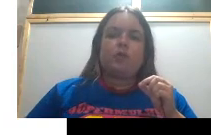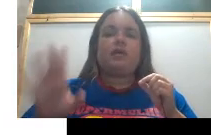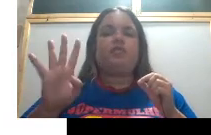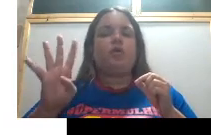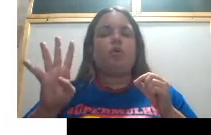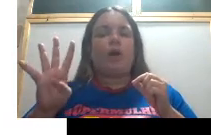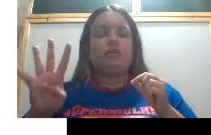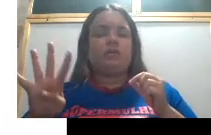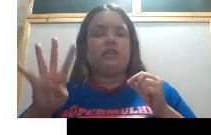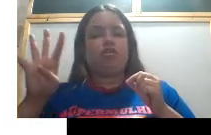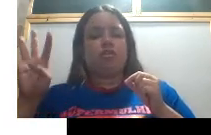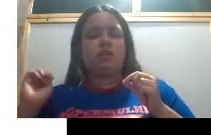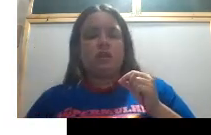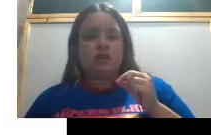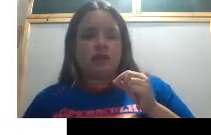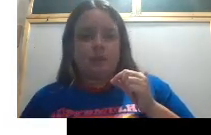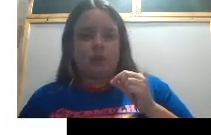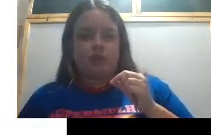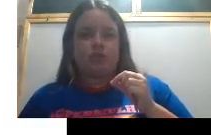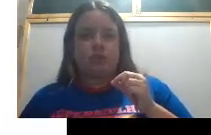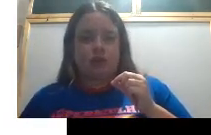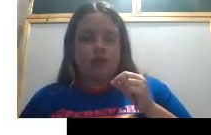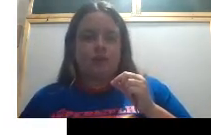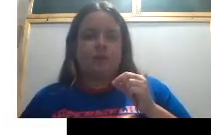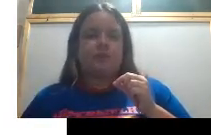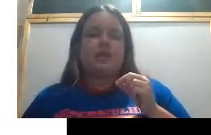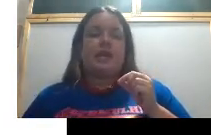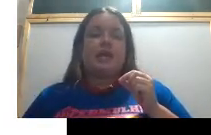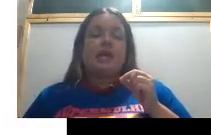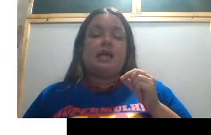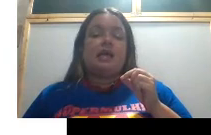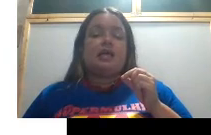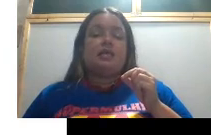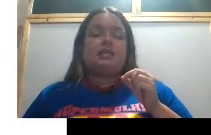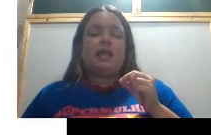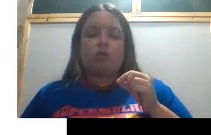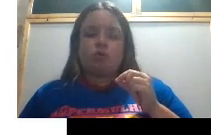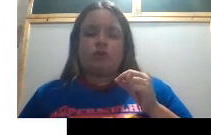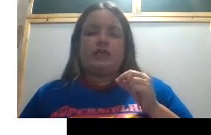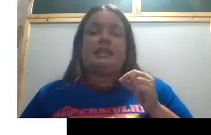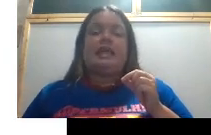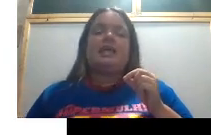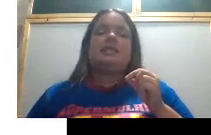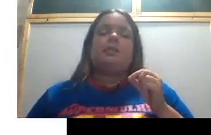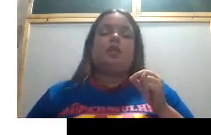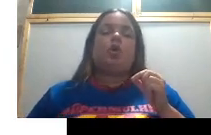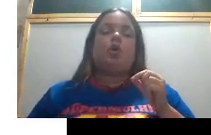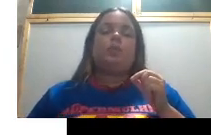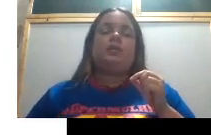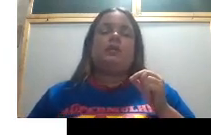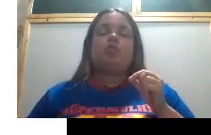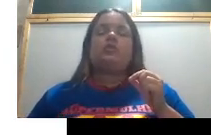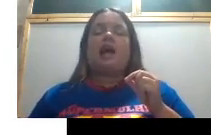da República foram quatro dias depois a o segundo de